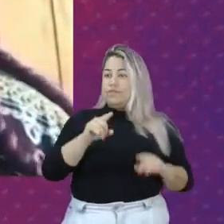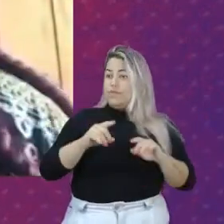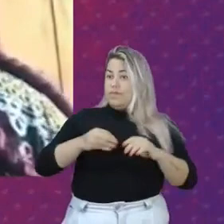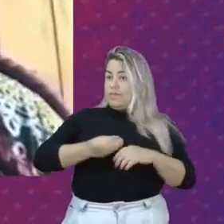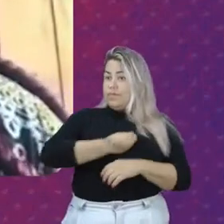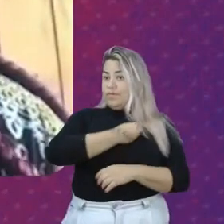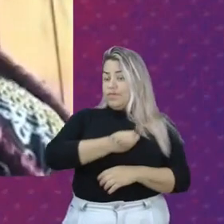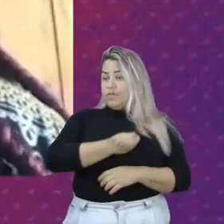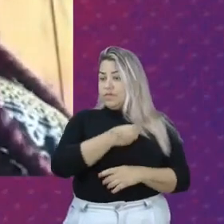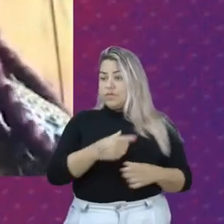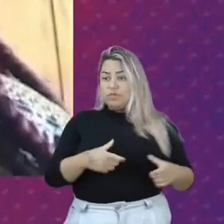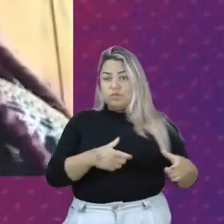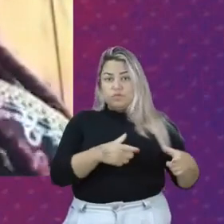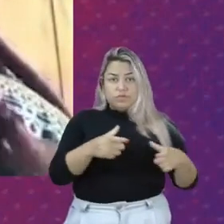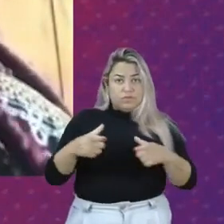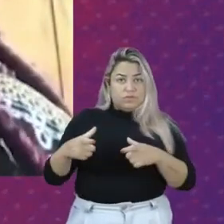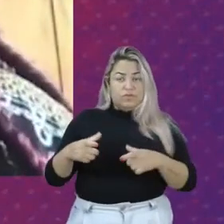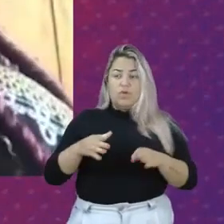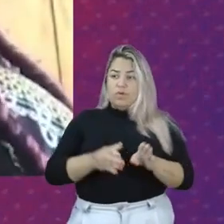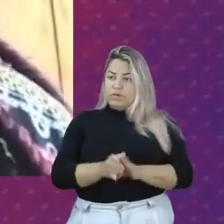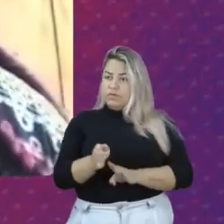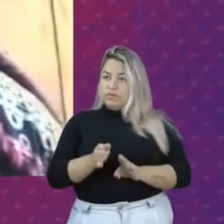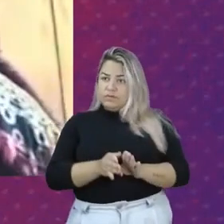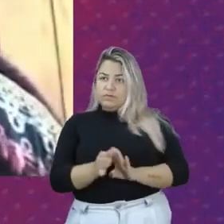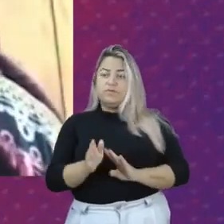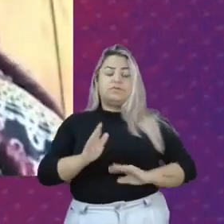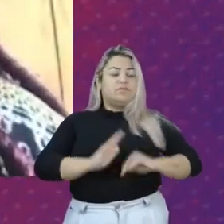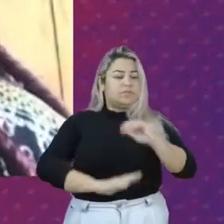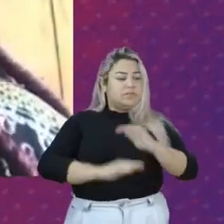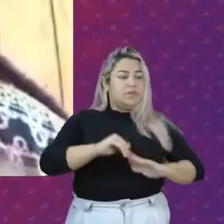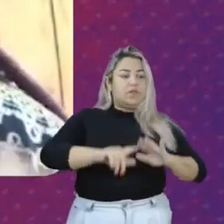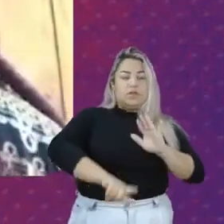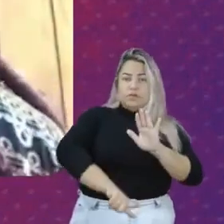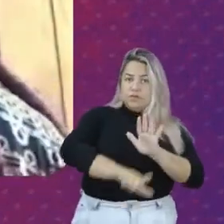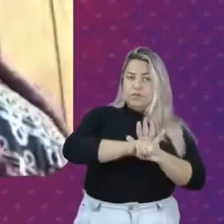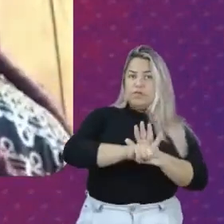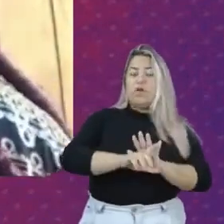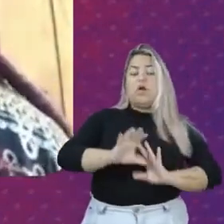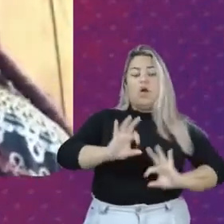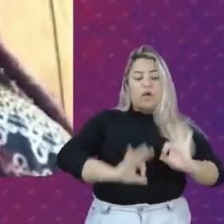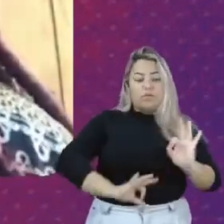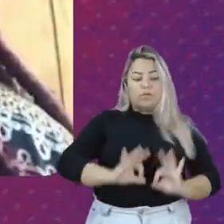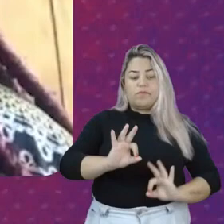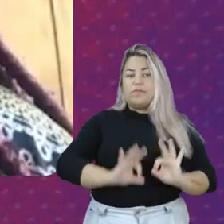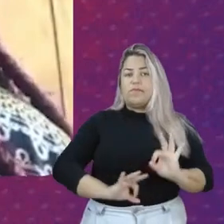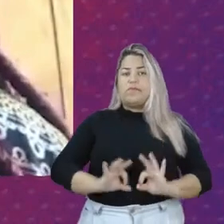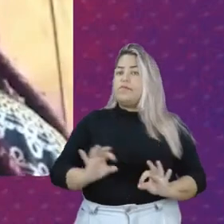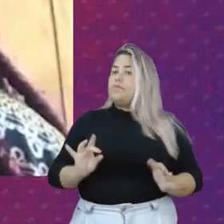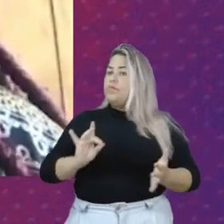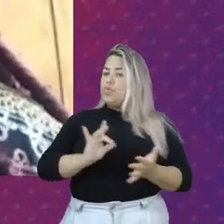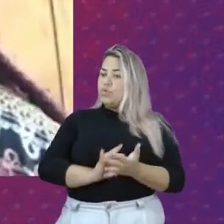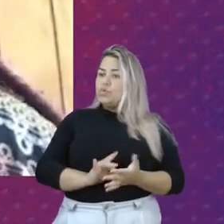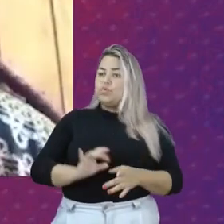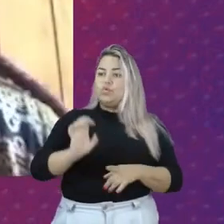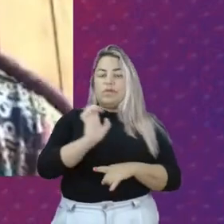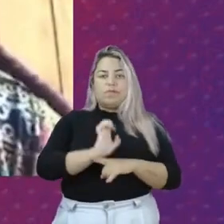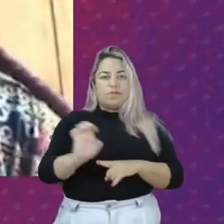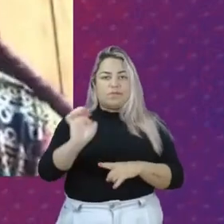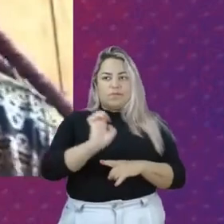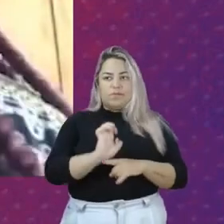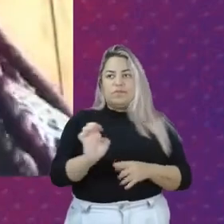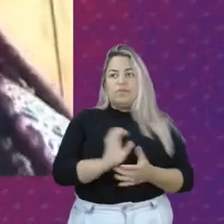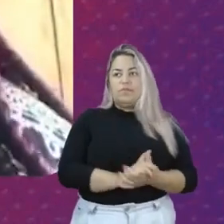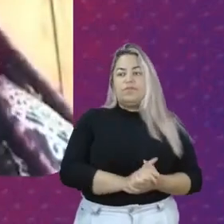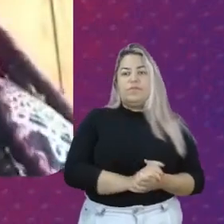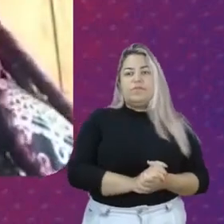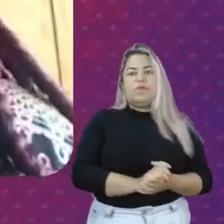vida nesses espaços, orientar a produção legislativa, organizar a lógica do Estado